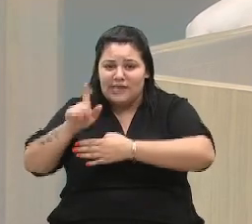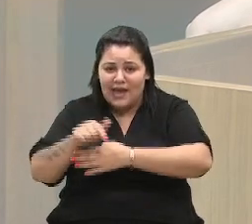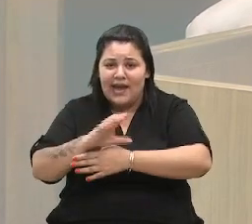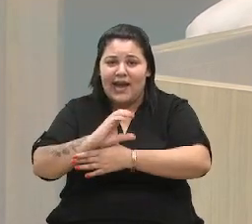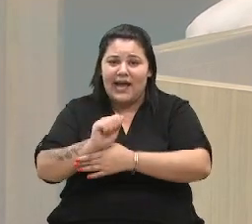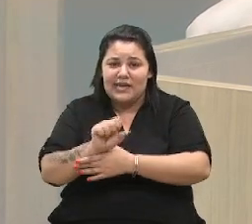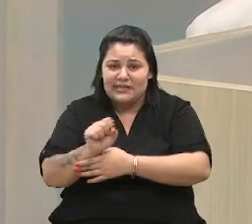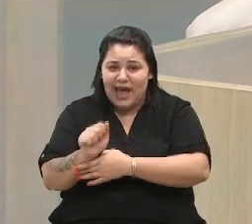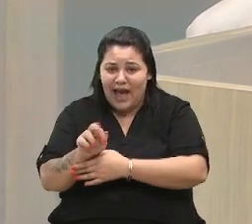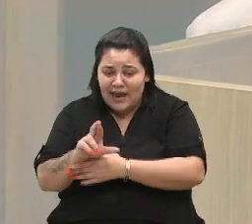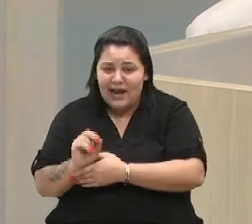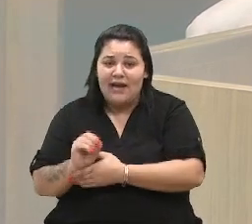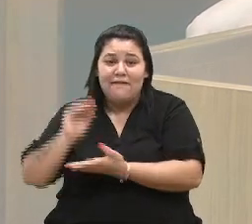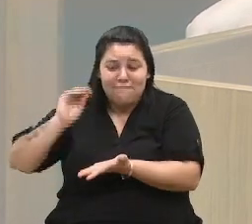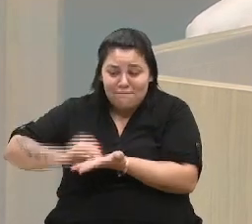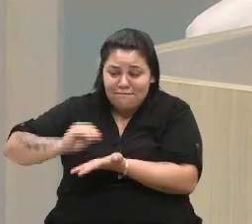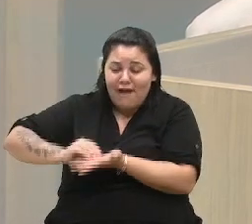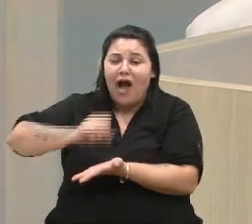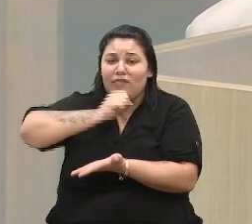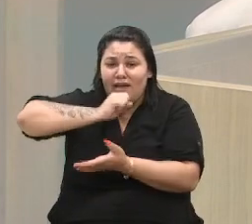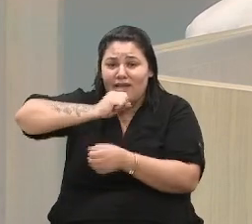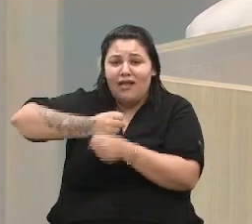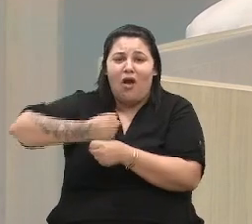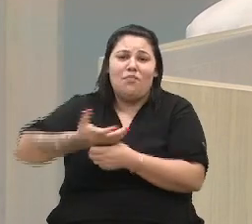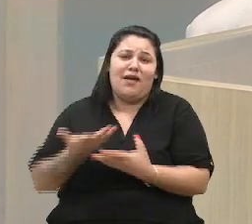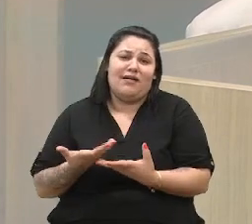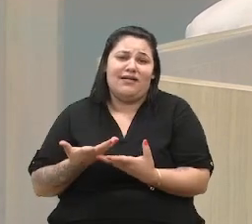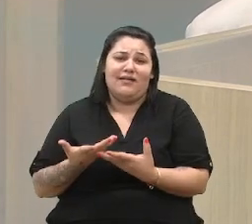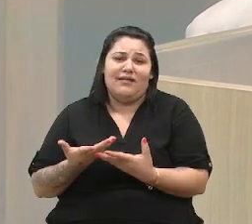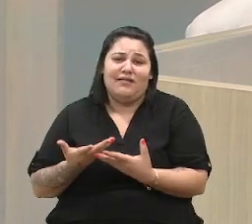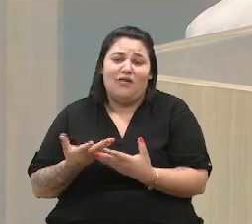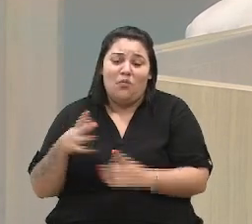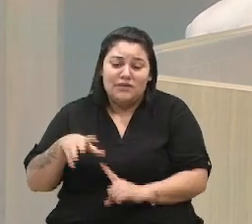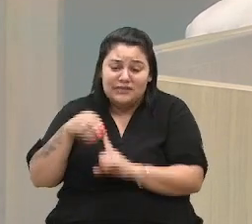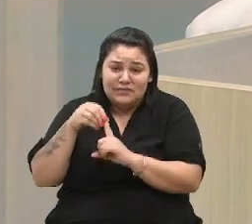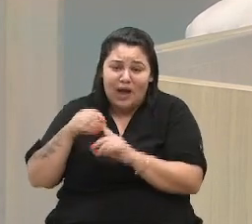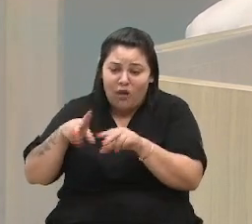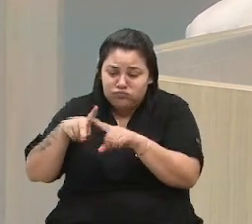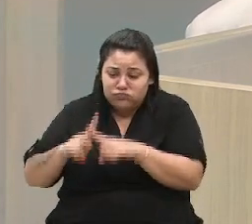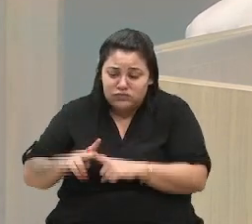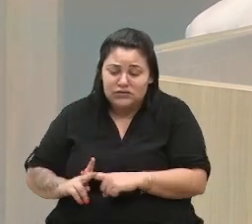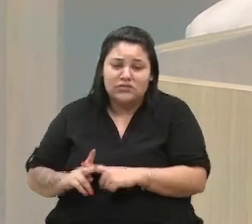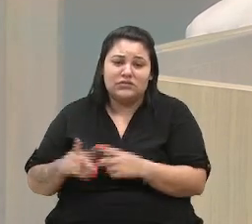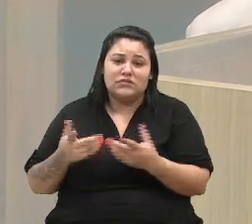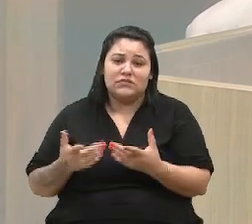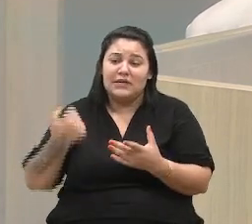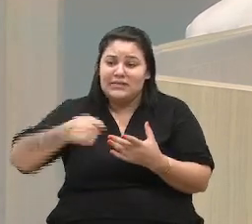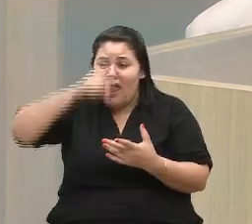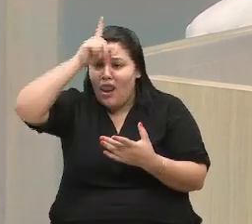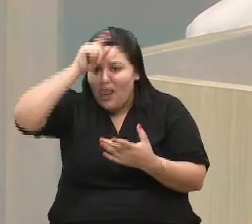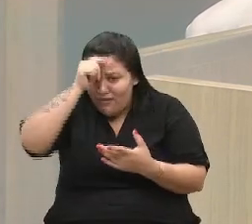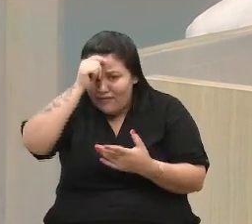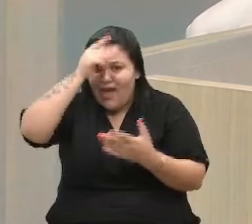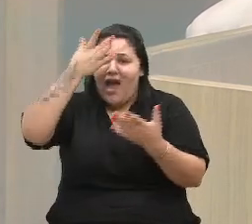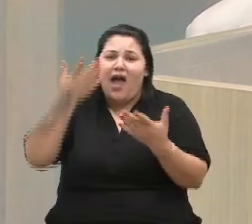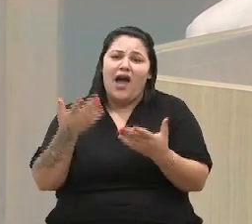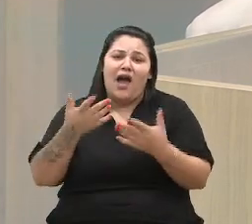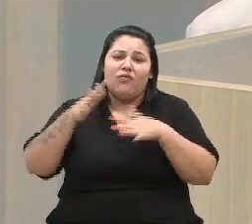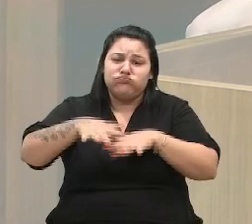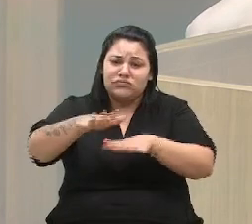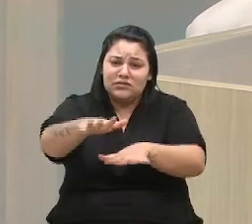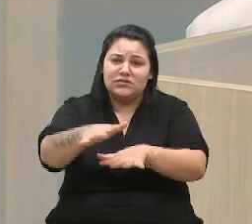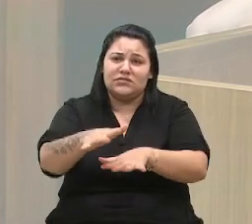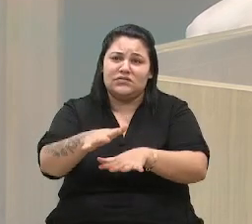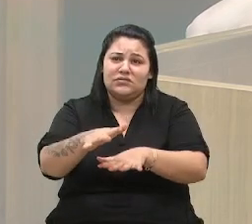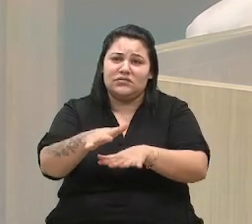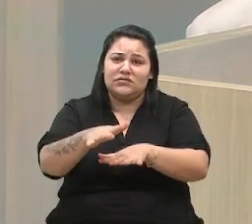falta ainda o principal, vereador Estela, o principal ponto, que é de desafogar o trânsito, que é entre a